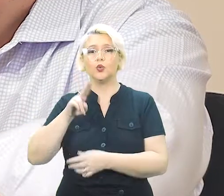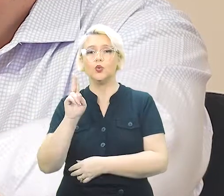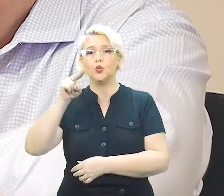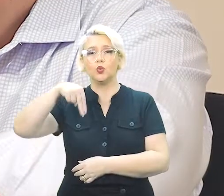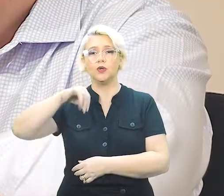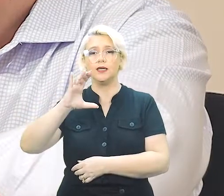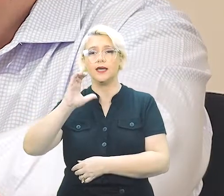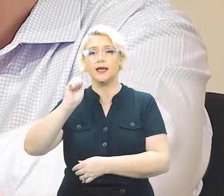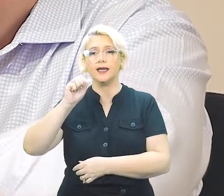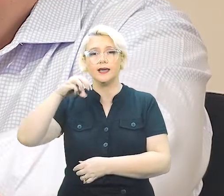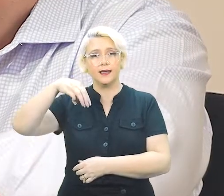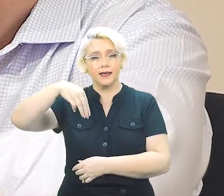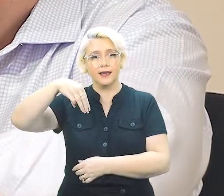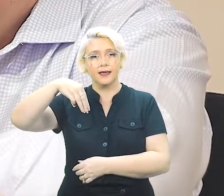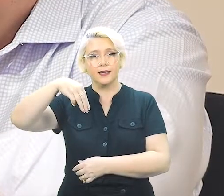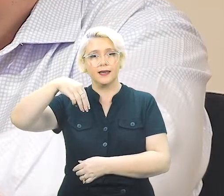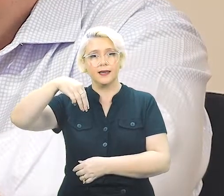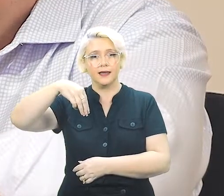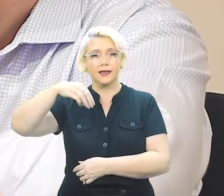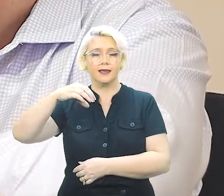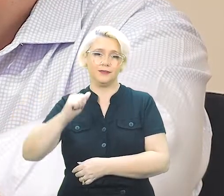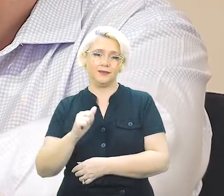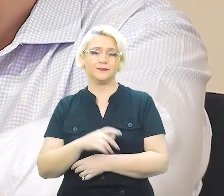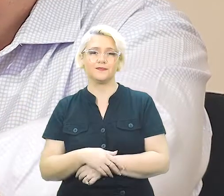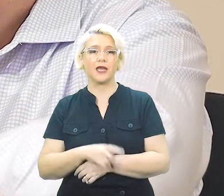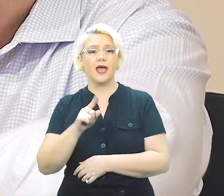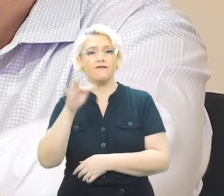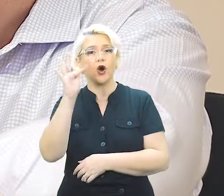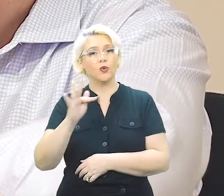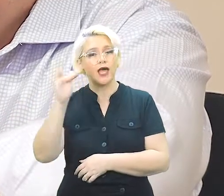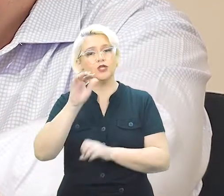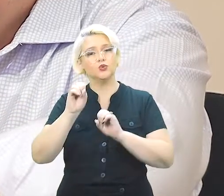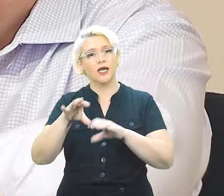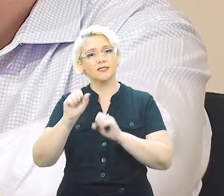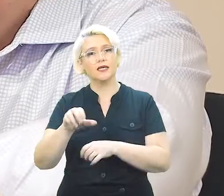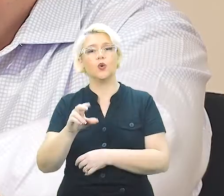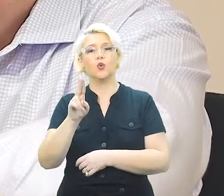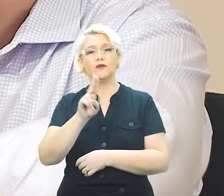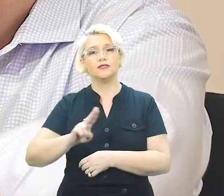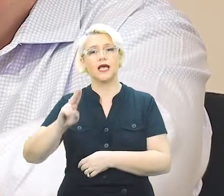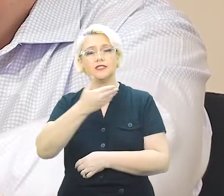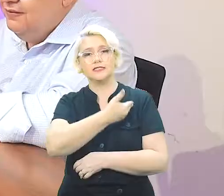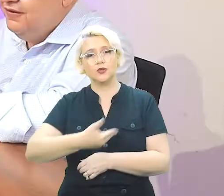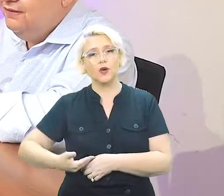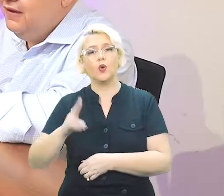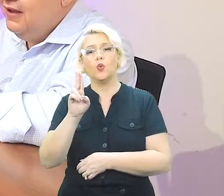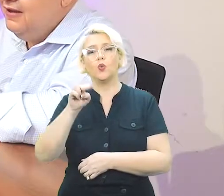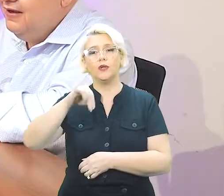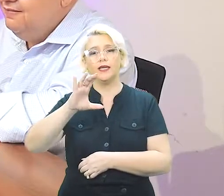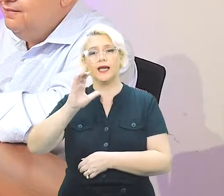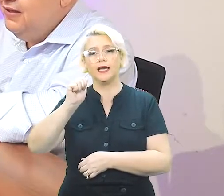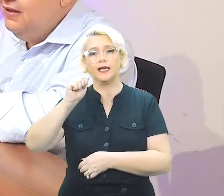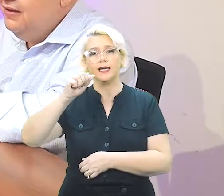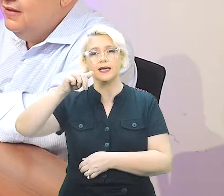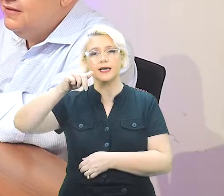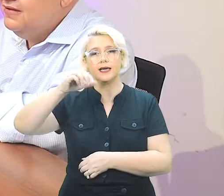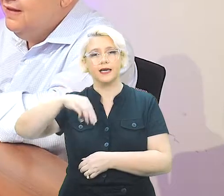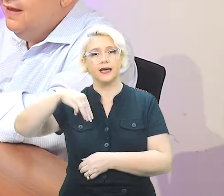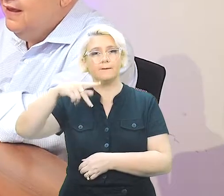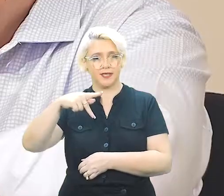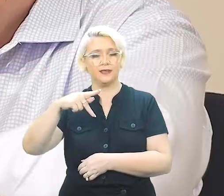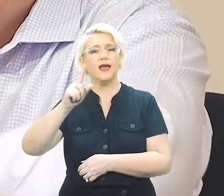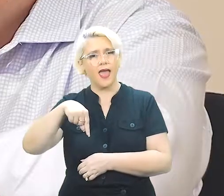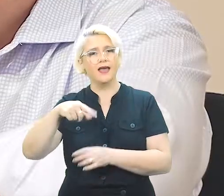Unicamp, né? Tudo lá pela Faculdade de Educação da Universidade Estadual Unicamp, que fica em